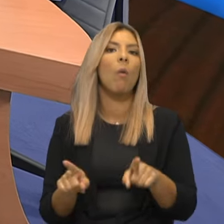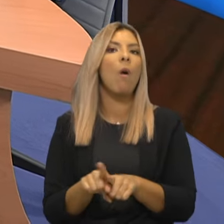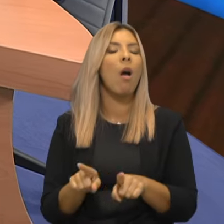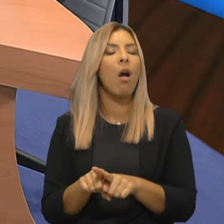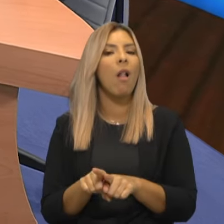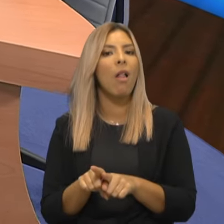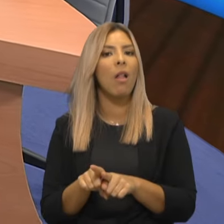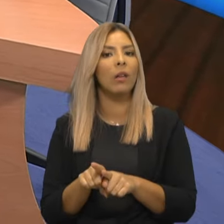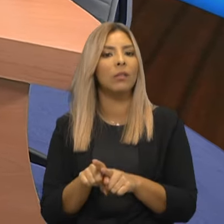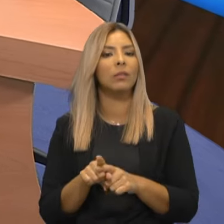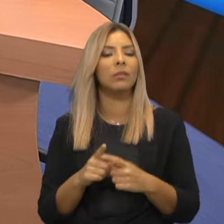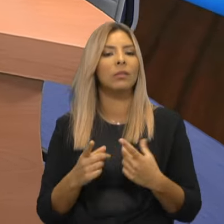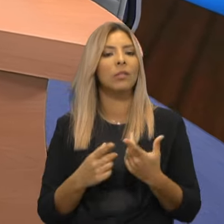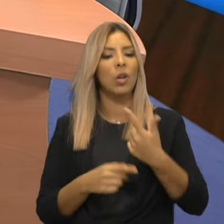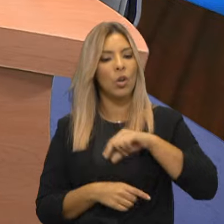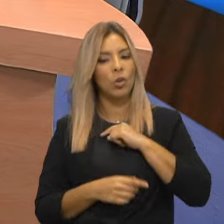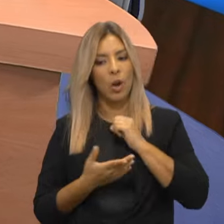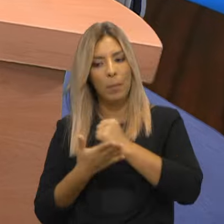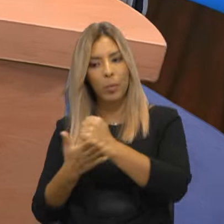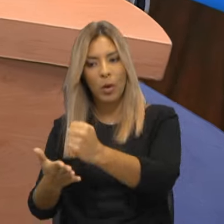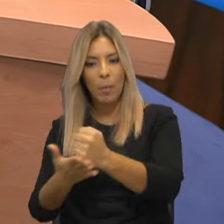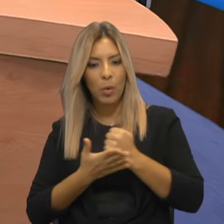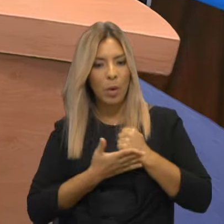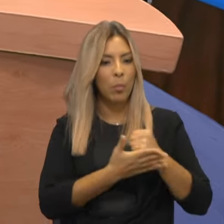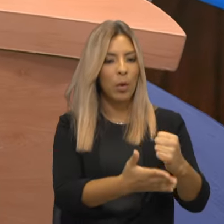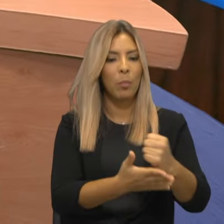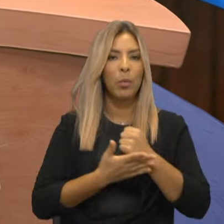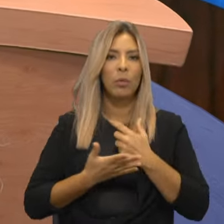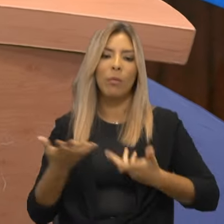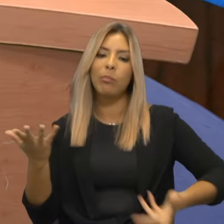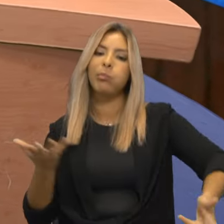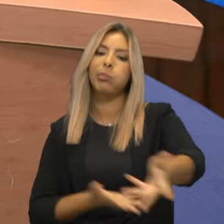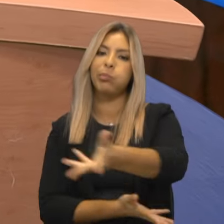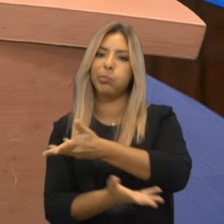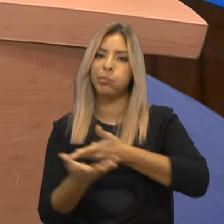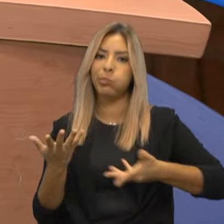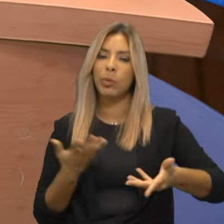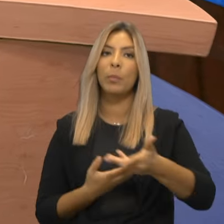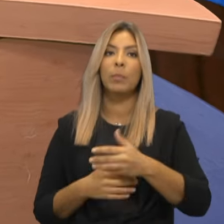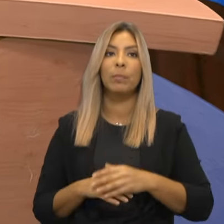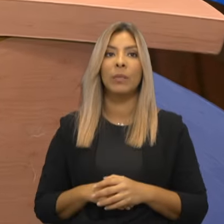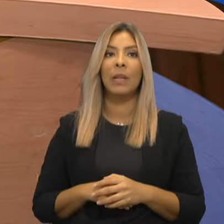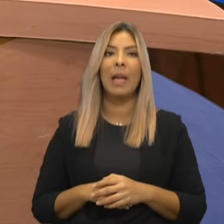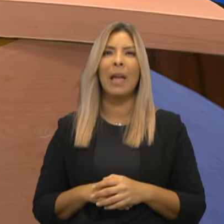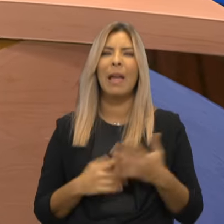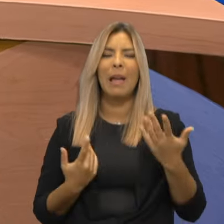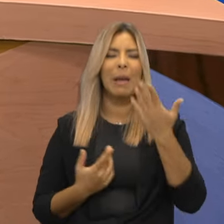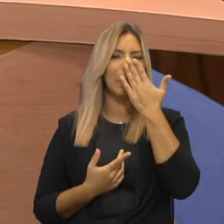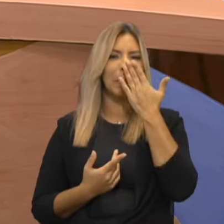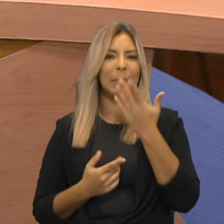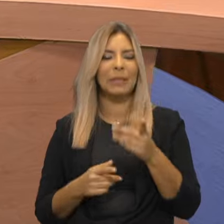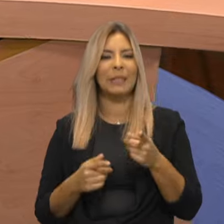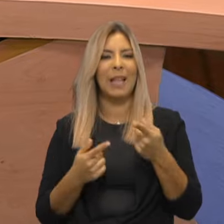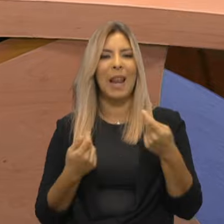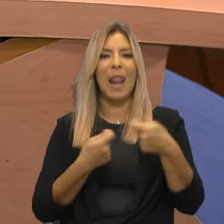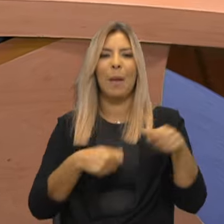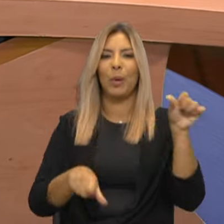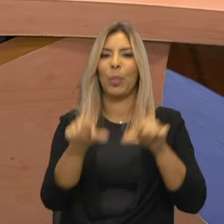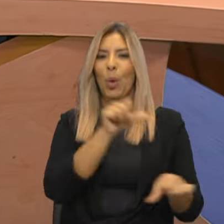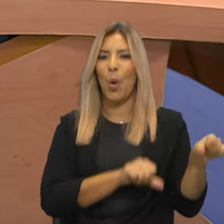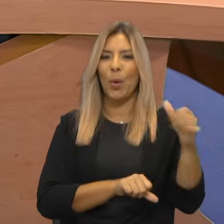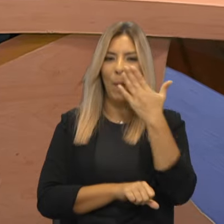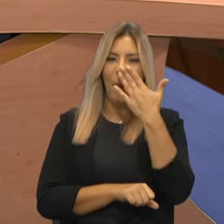momento, reinventarmos e apoiarmos uns aos outros. E não foi uma experiência do passado, isto foi um quase laboratório para se perceber caminhos novos